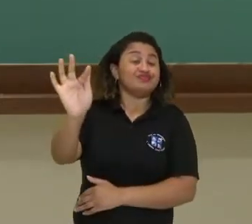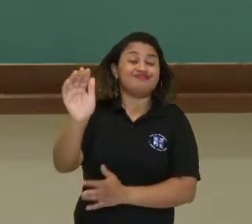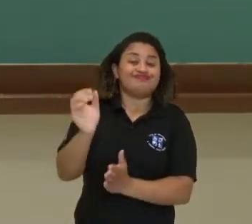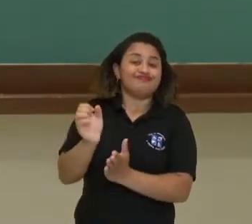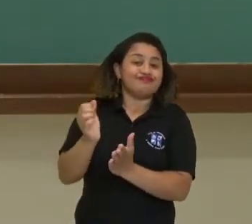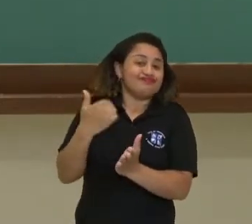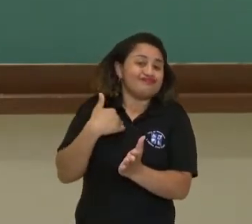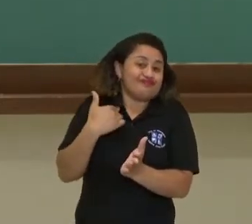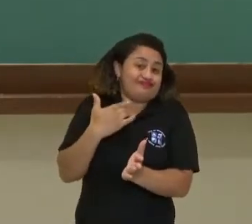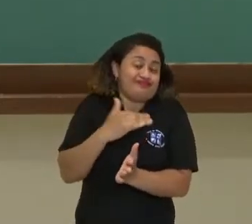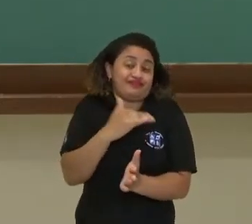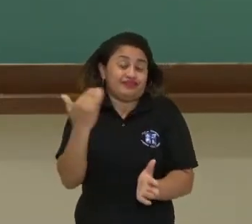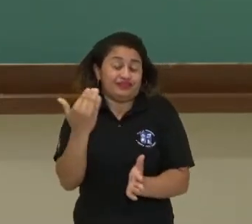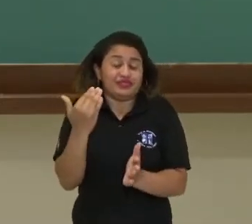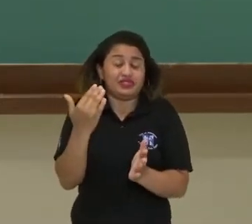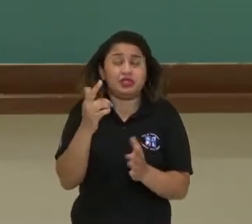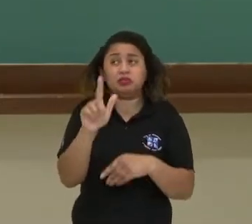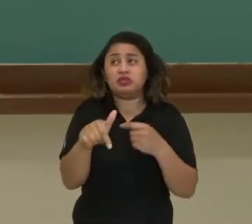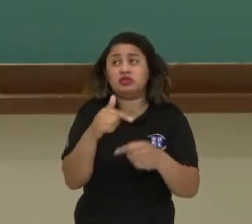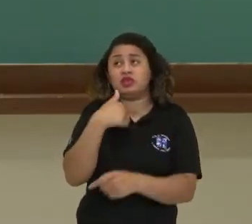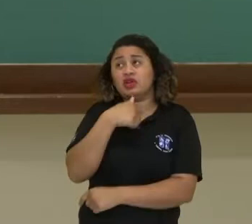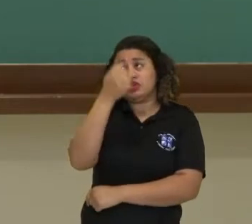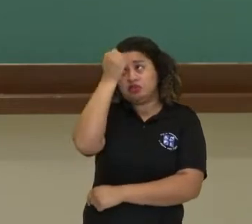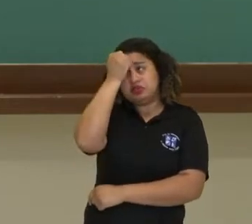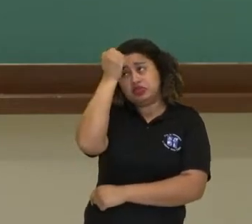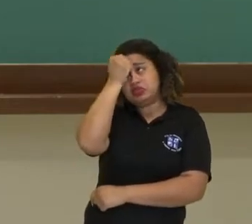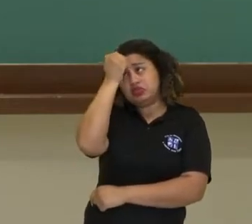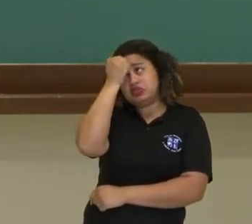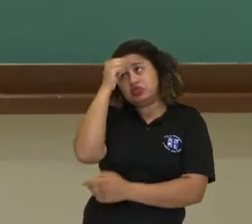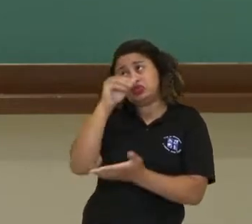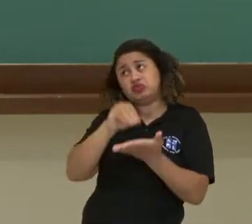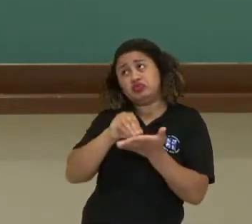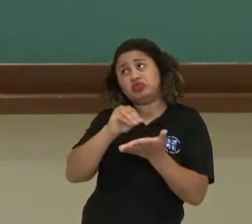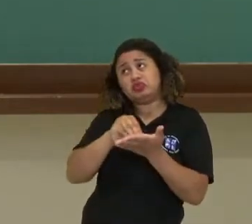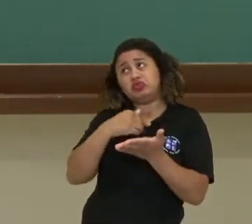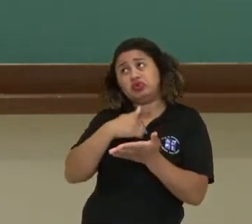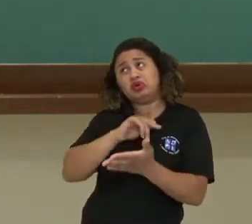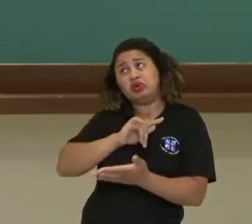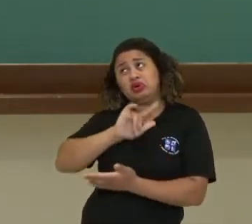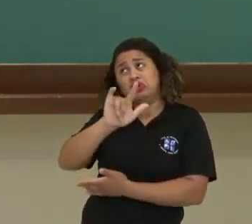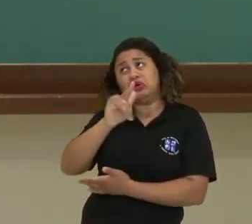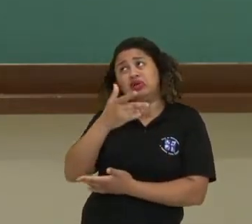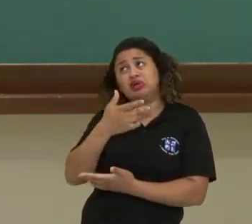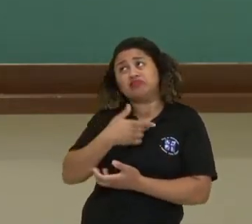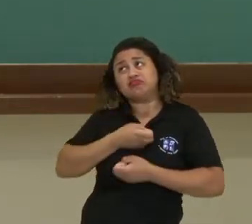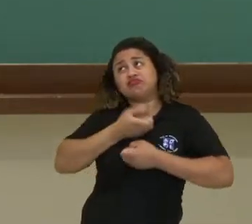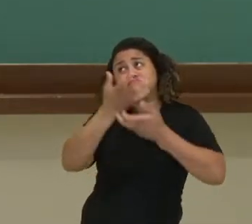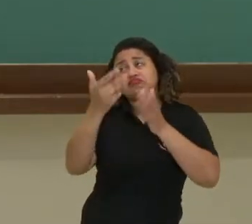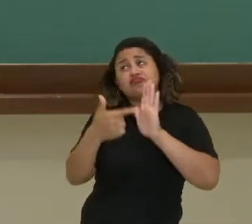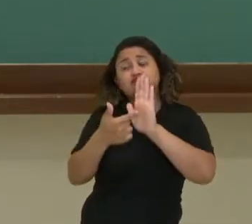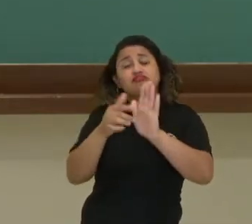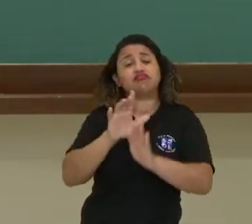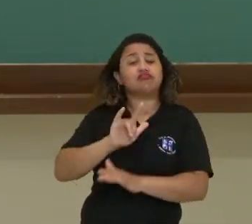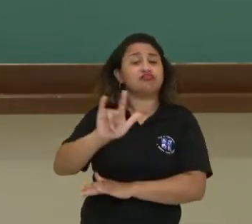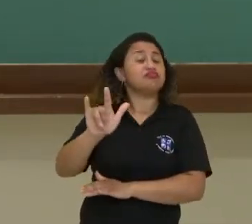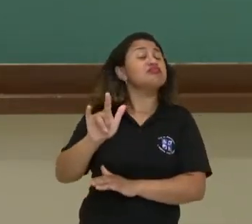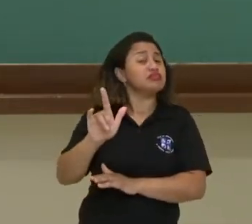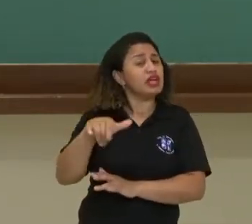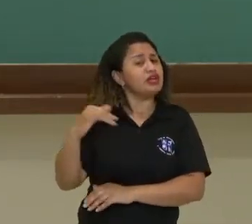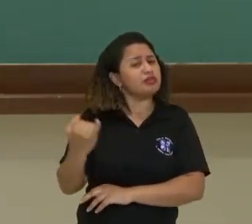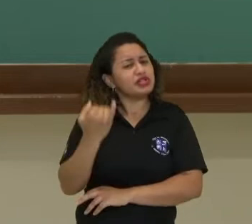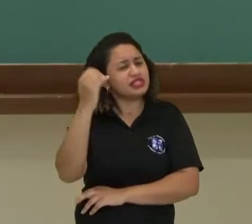arrependa de não ter dito tudo que você tinha para dizer tão importante é você dizer que ama o que